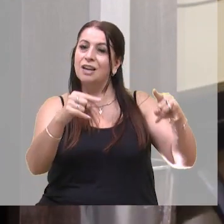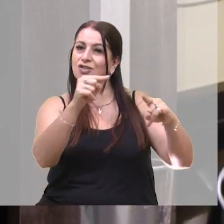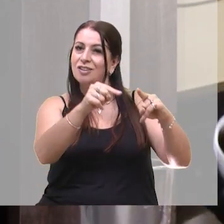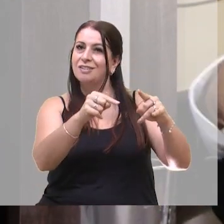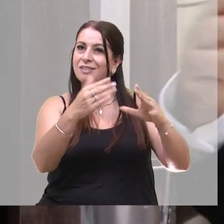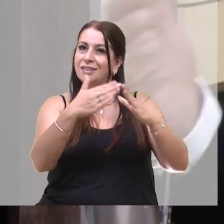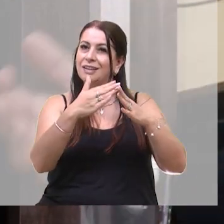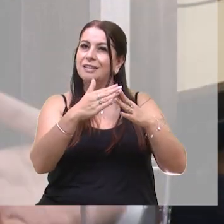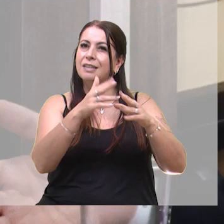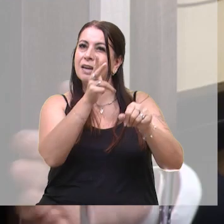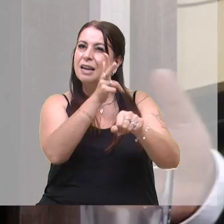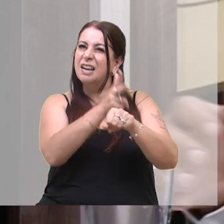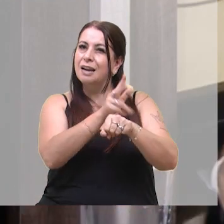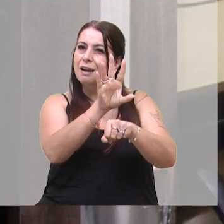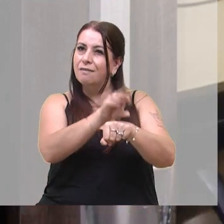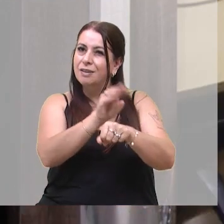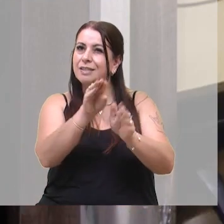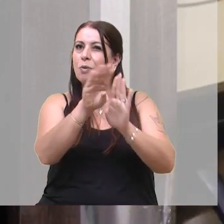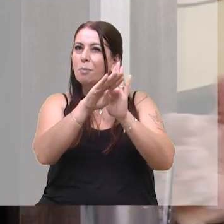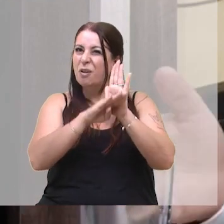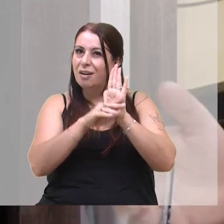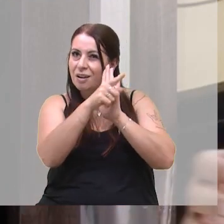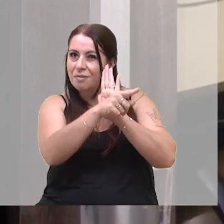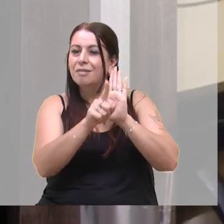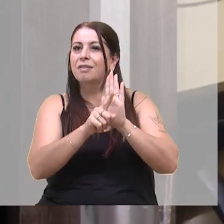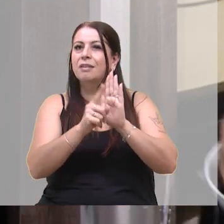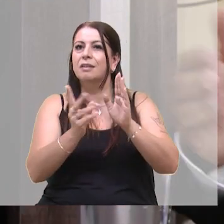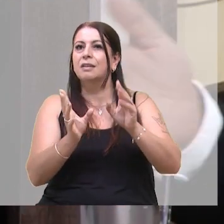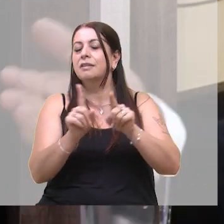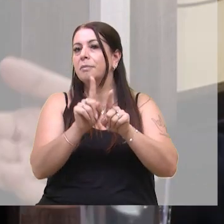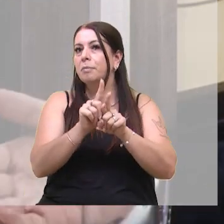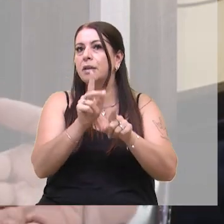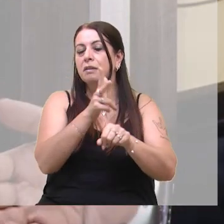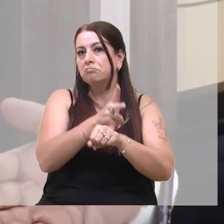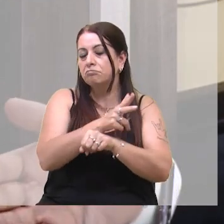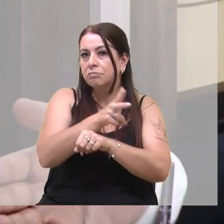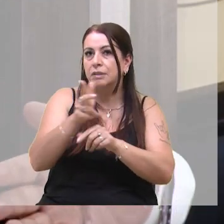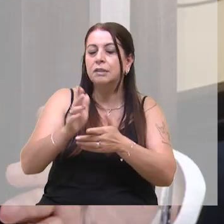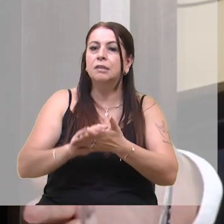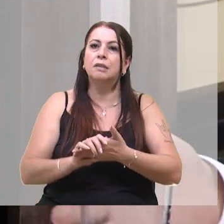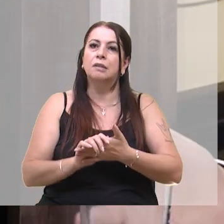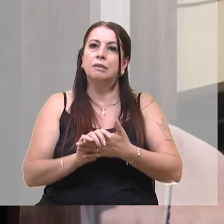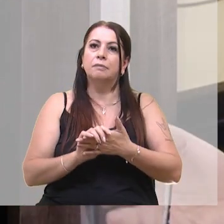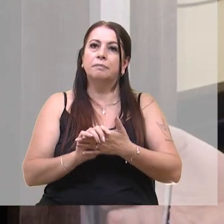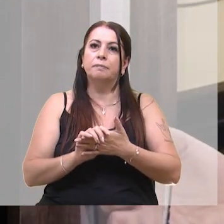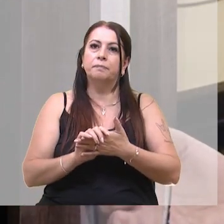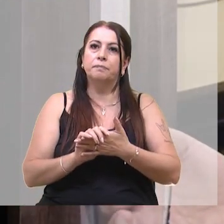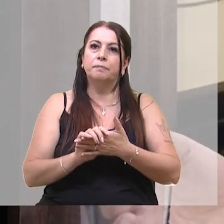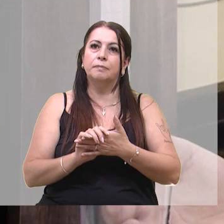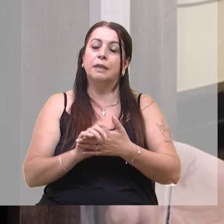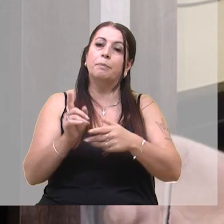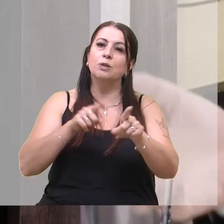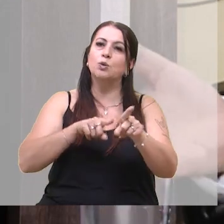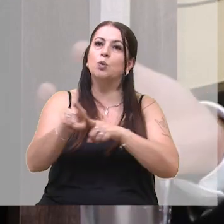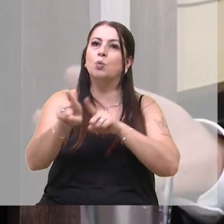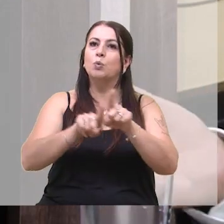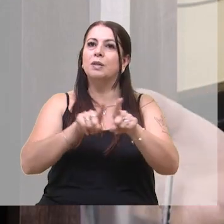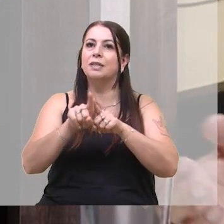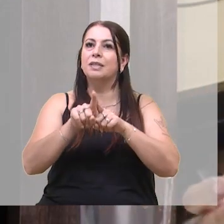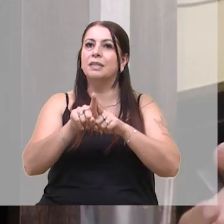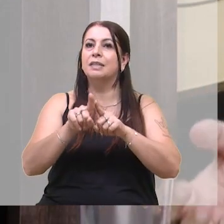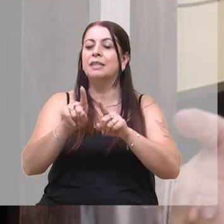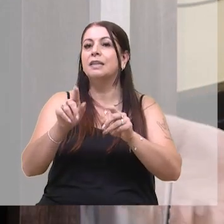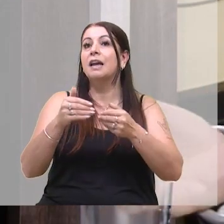da casa, a gravação dos programas, enfim, muitas inserções, a própria cobertura da mais